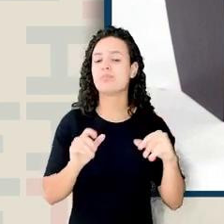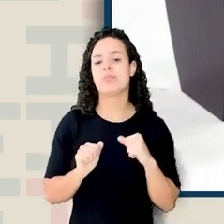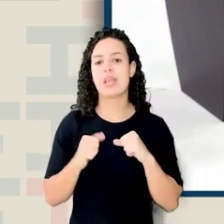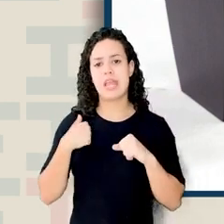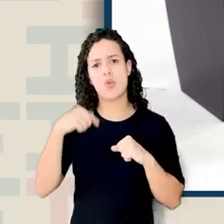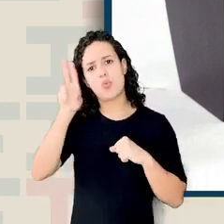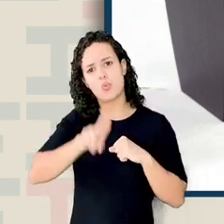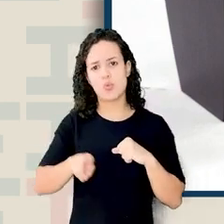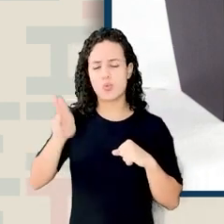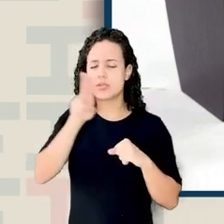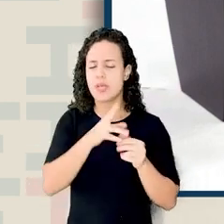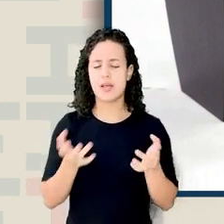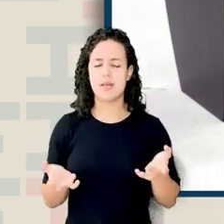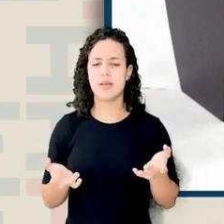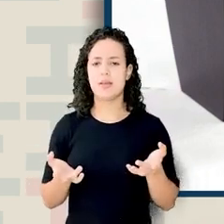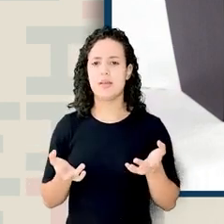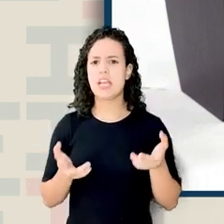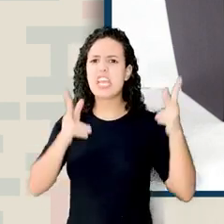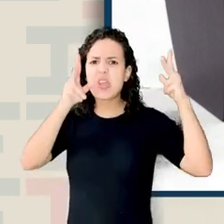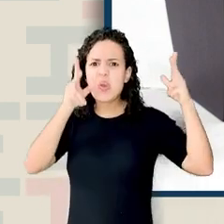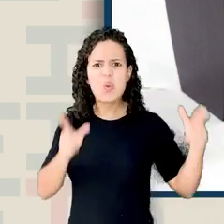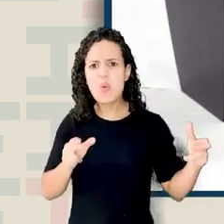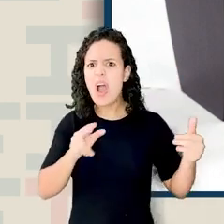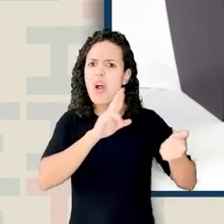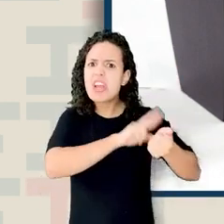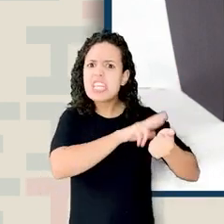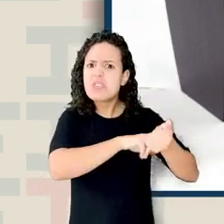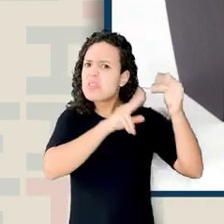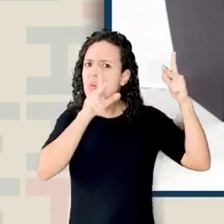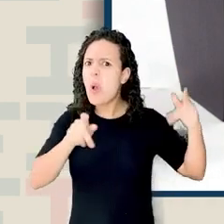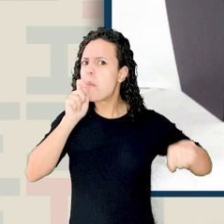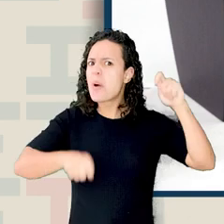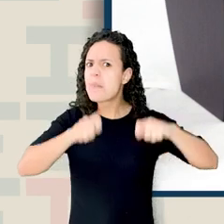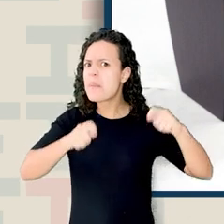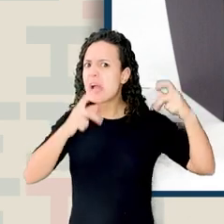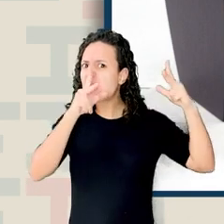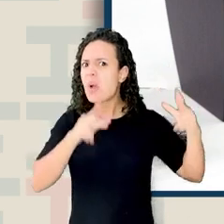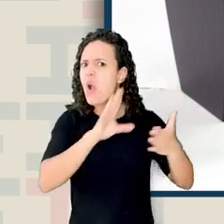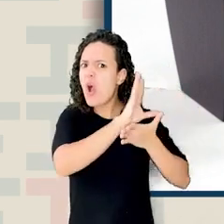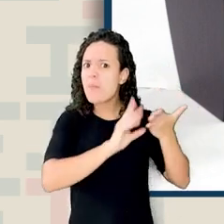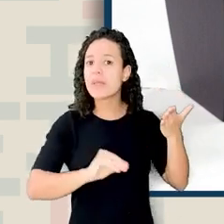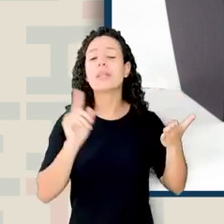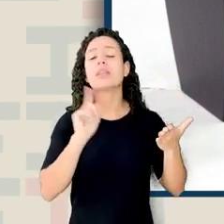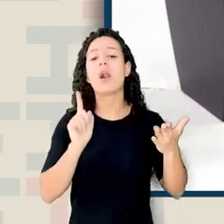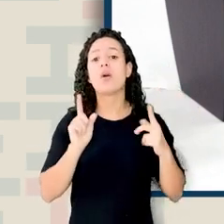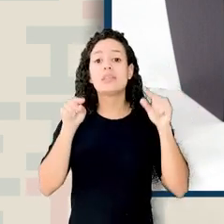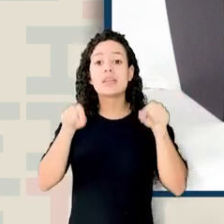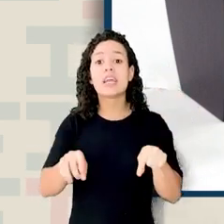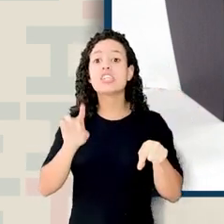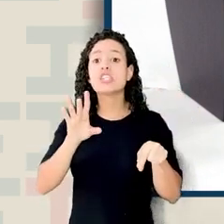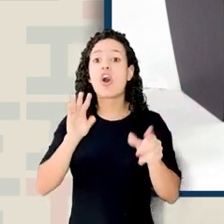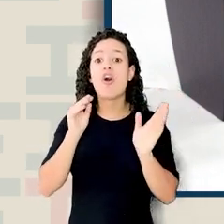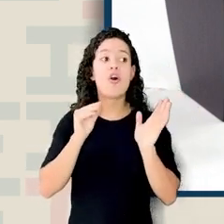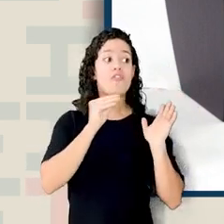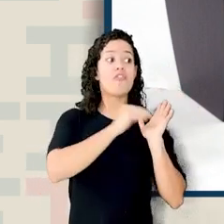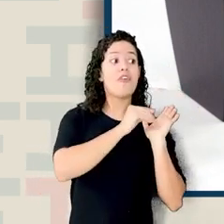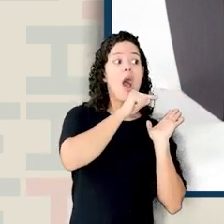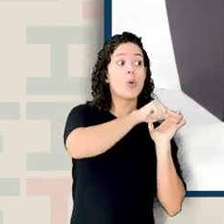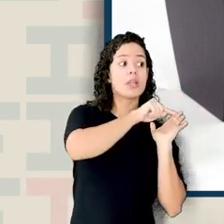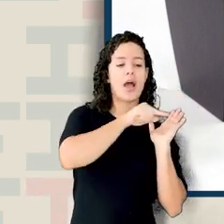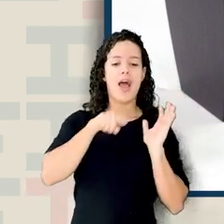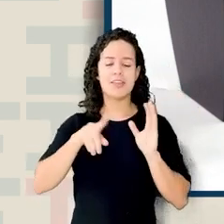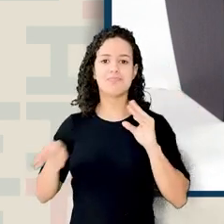me utilizar da mesma célula da alfaia. O meu sentido aqui é fazer um preenchimento rítmico